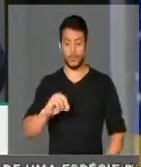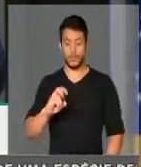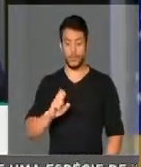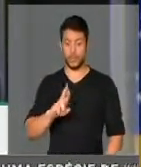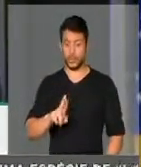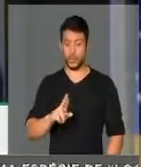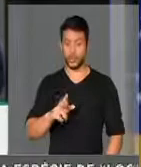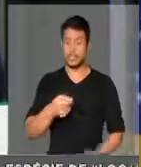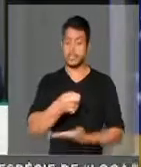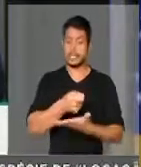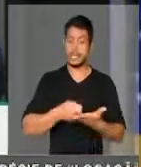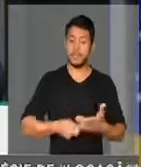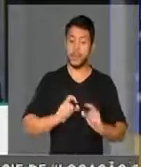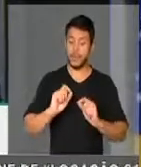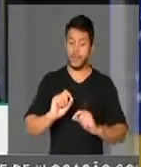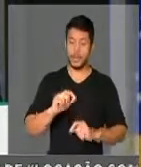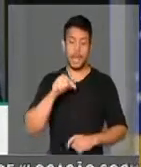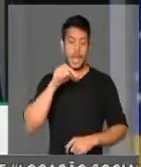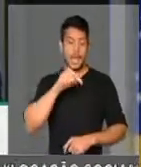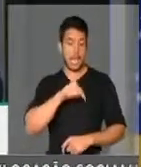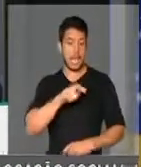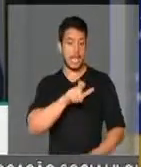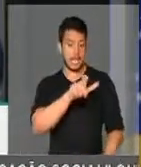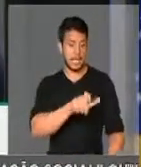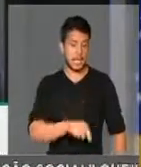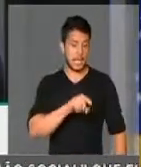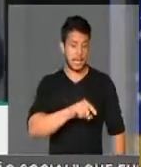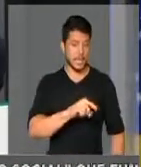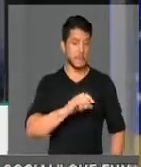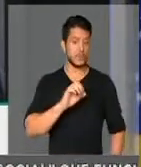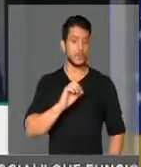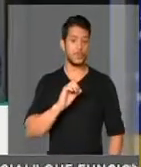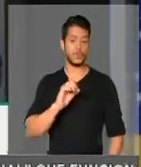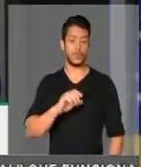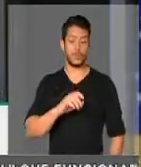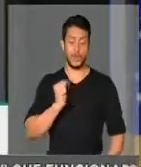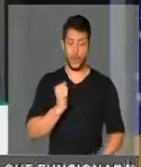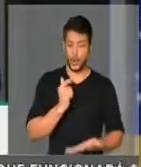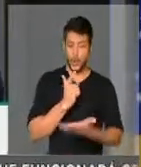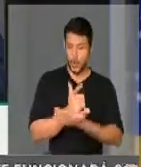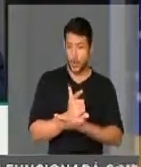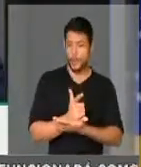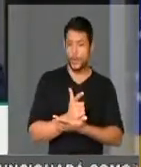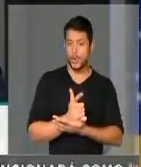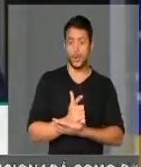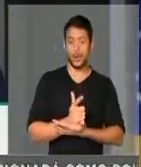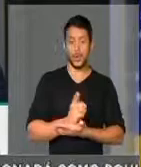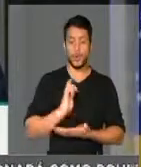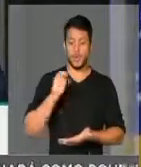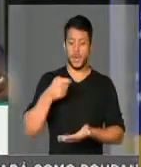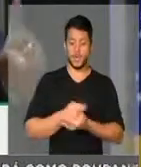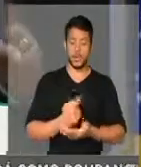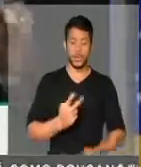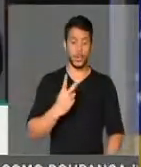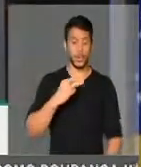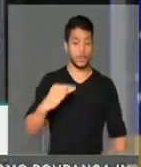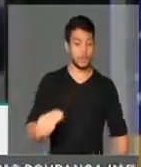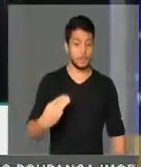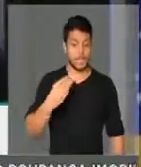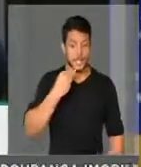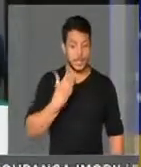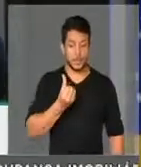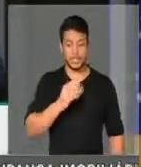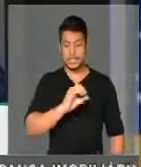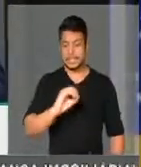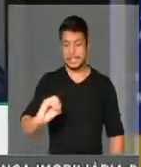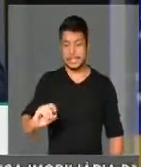o parlamentar adquiriu o imóvel por mais de 2 milhões e 600 mil reais, quando isso